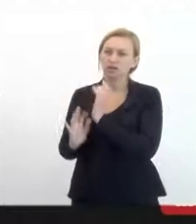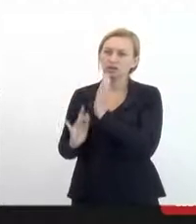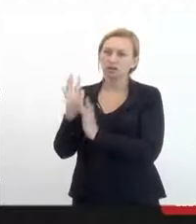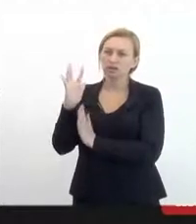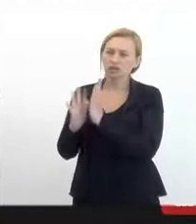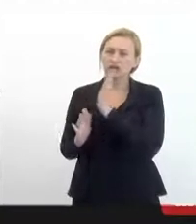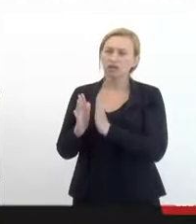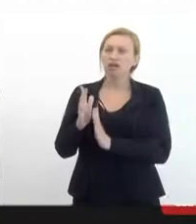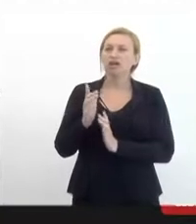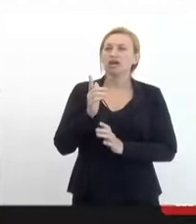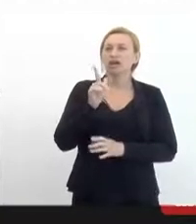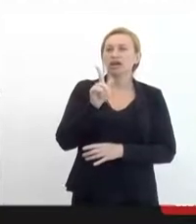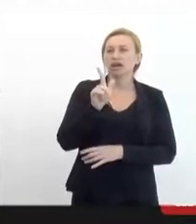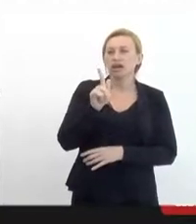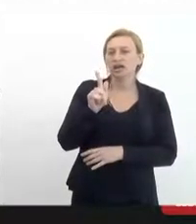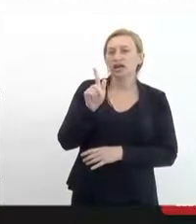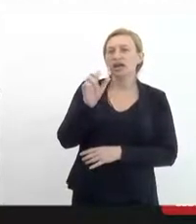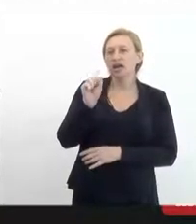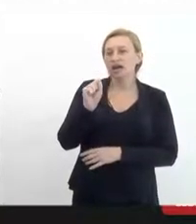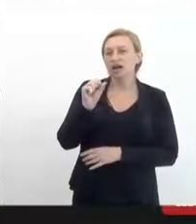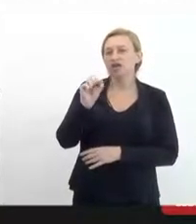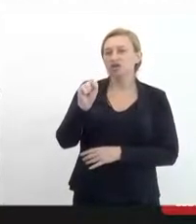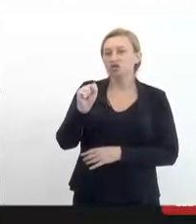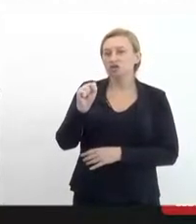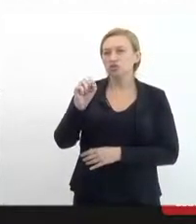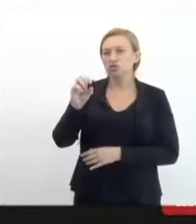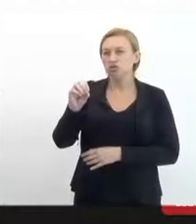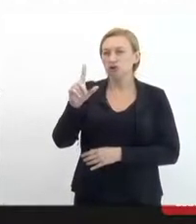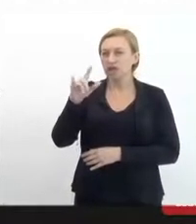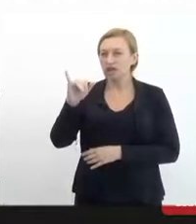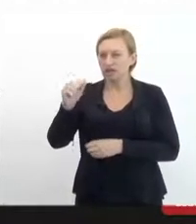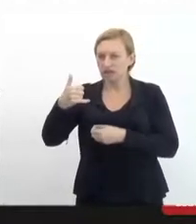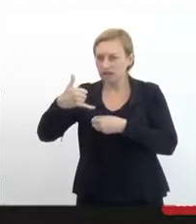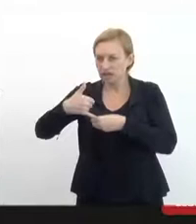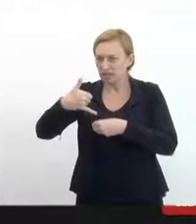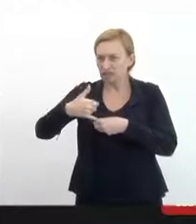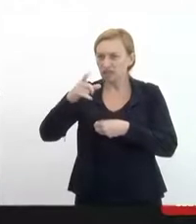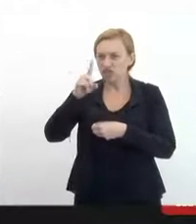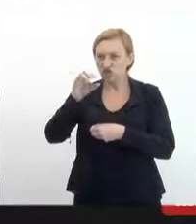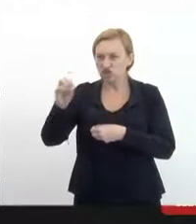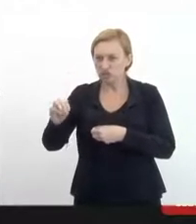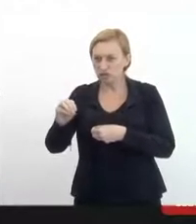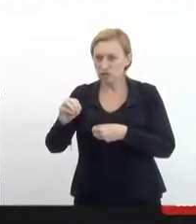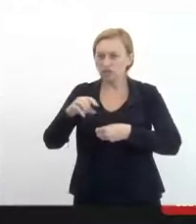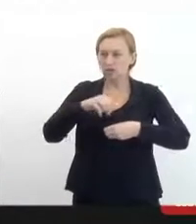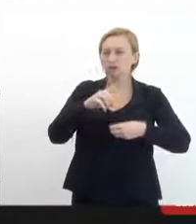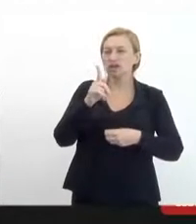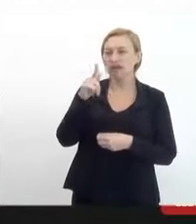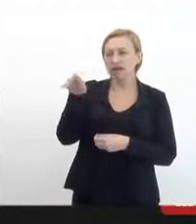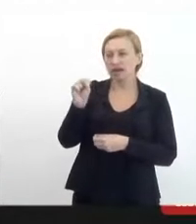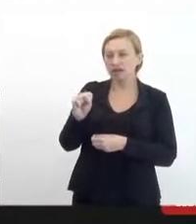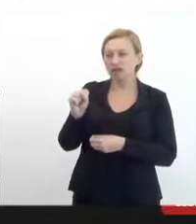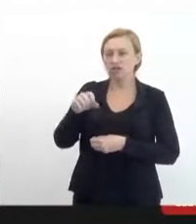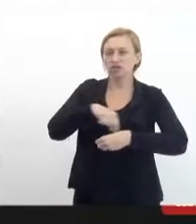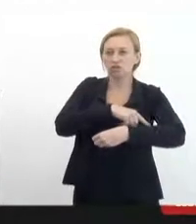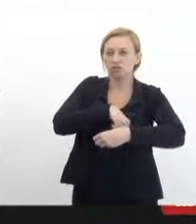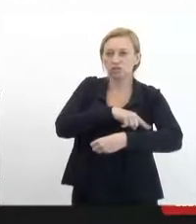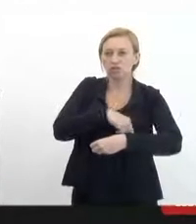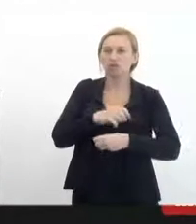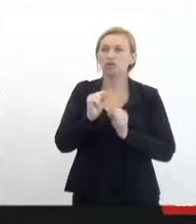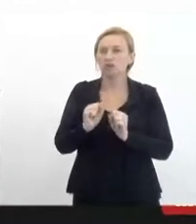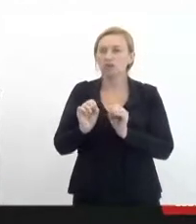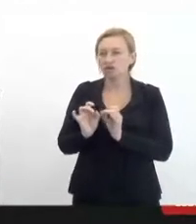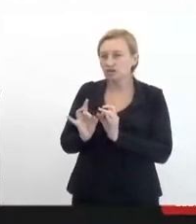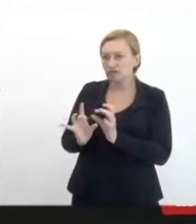gasolina, diesel, de gás de cozinha a distribuidoras que atuam nestes mercados, e essas distribuidoras podem vender